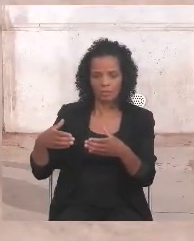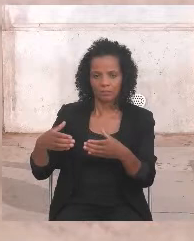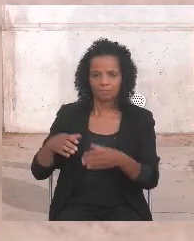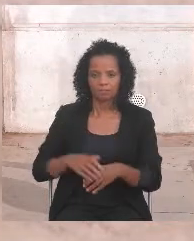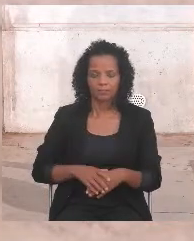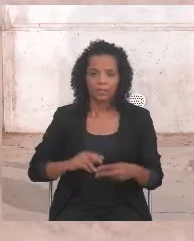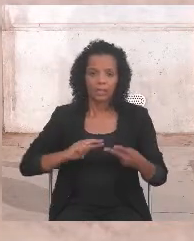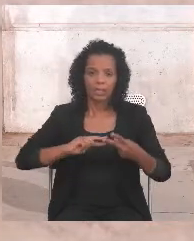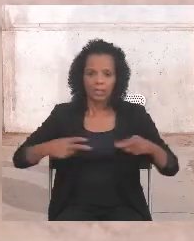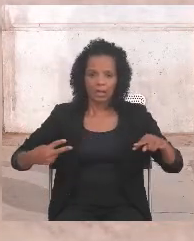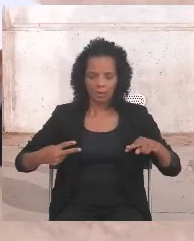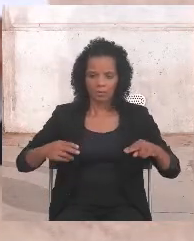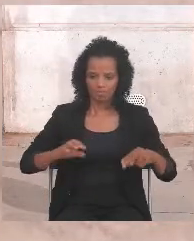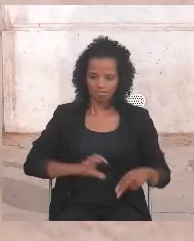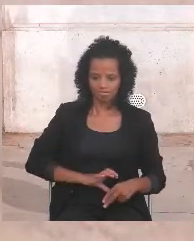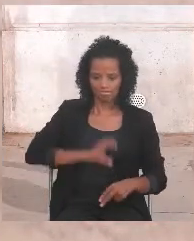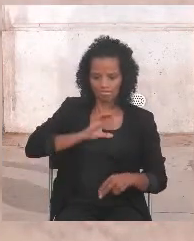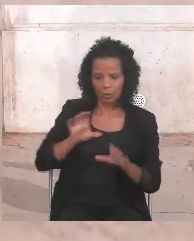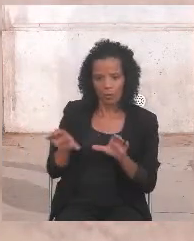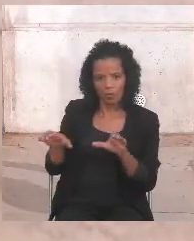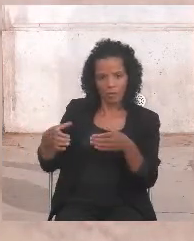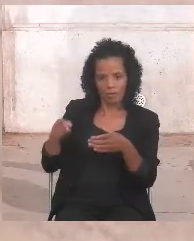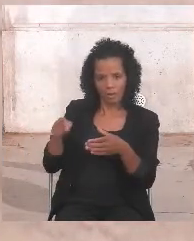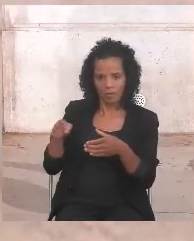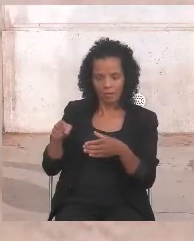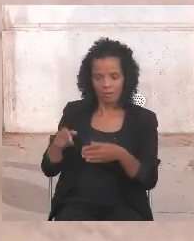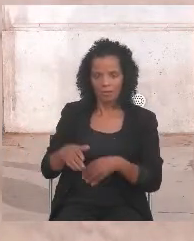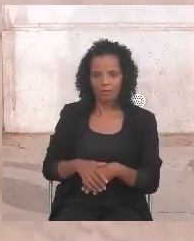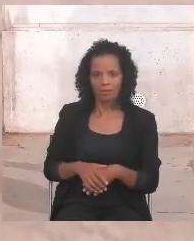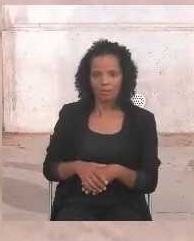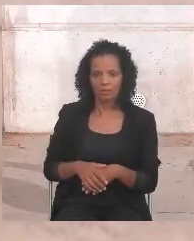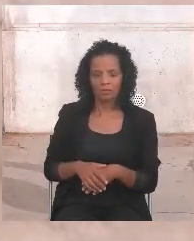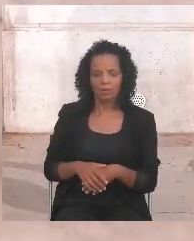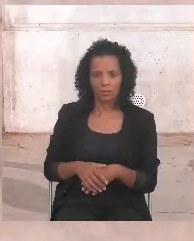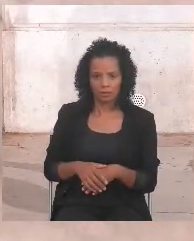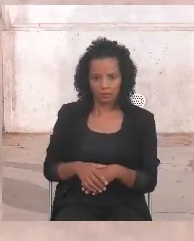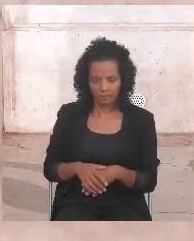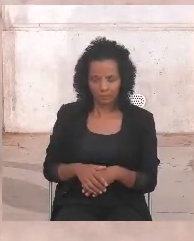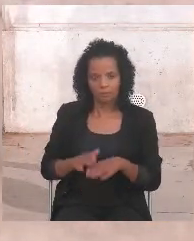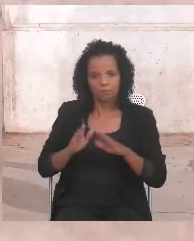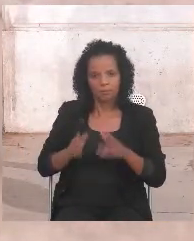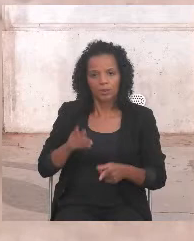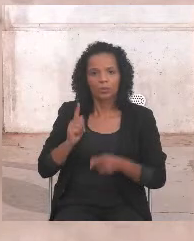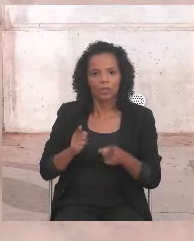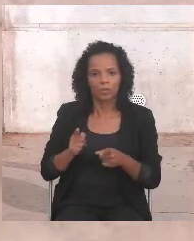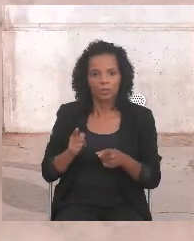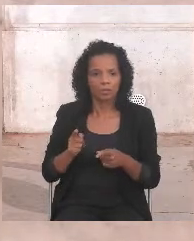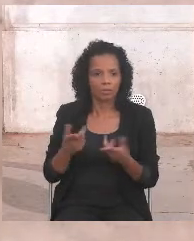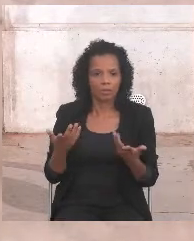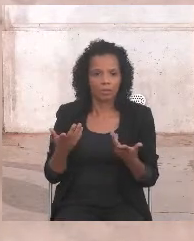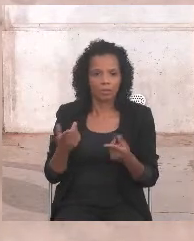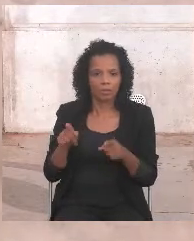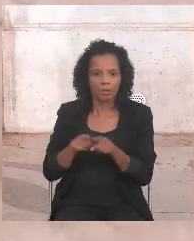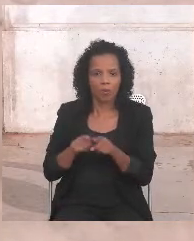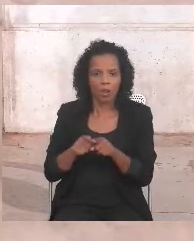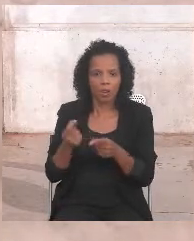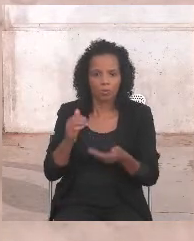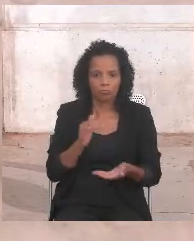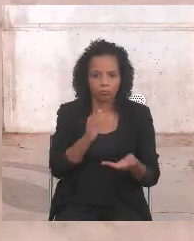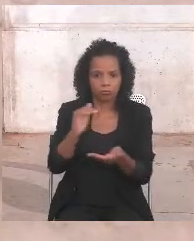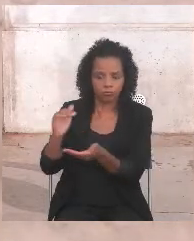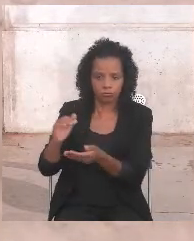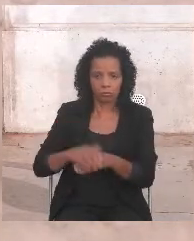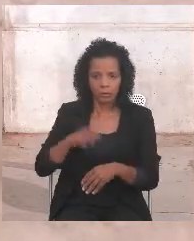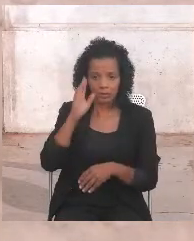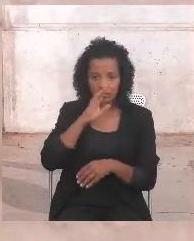uma Câmara Municipal que confie na comunidade, tem que libertar recursos. Uma Câmara Municipal